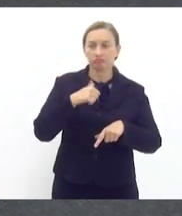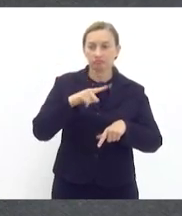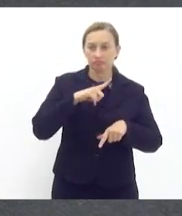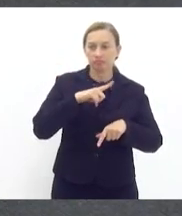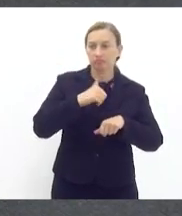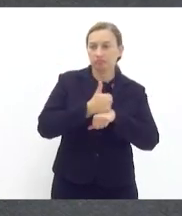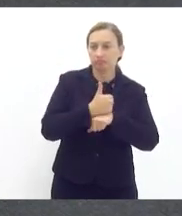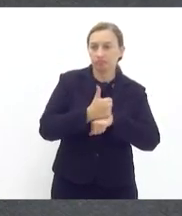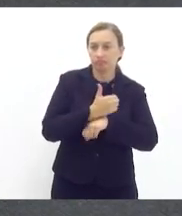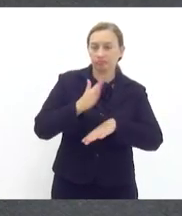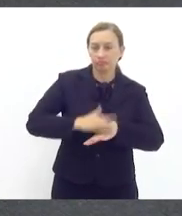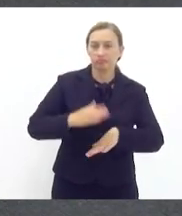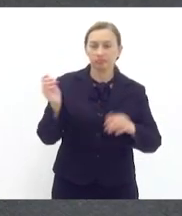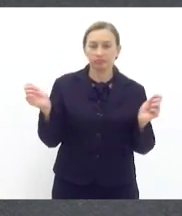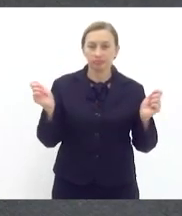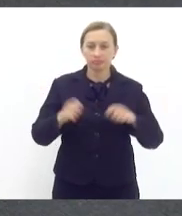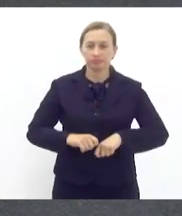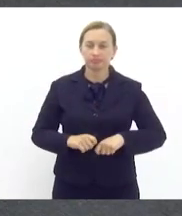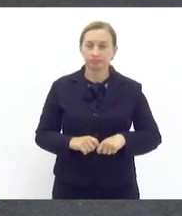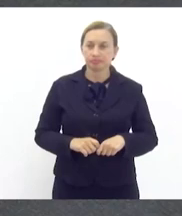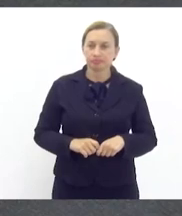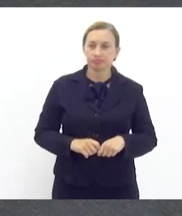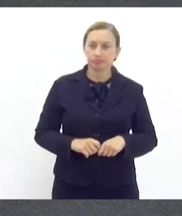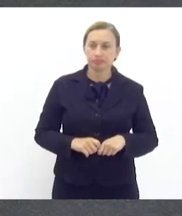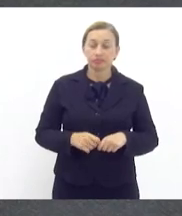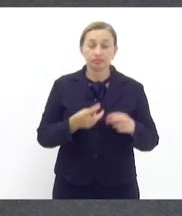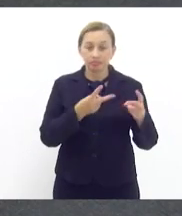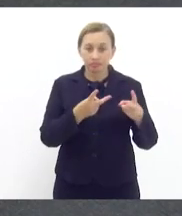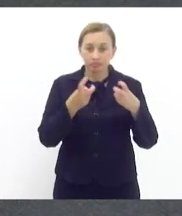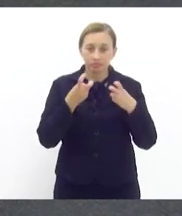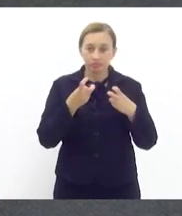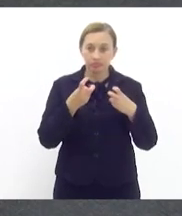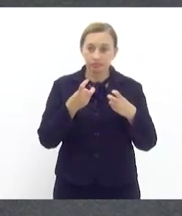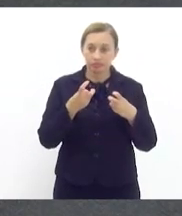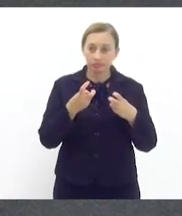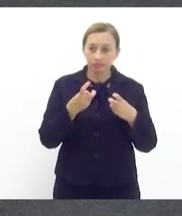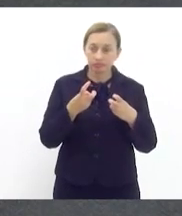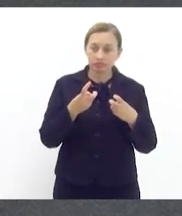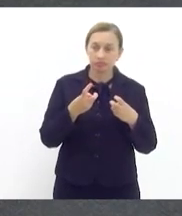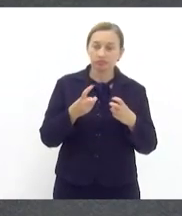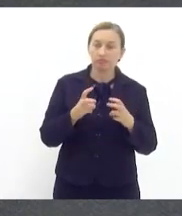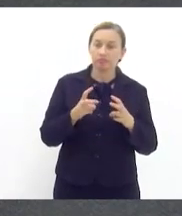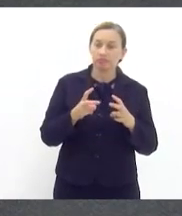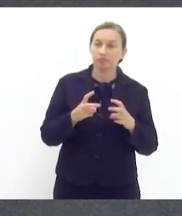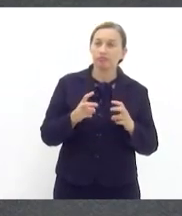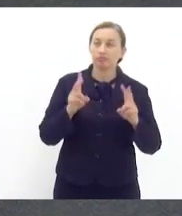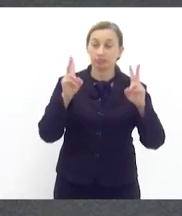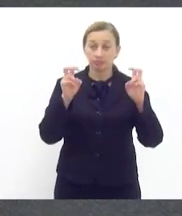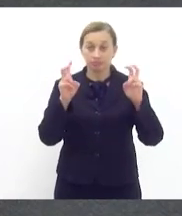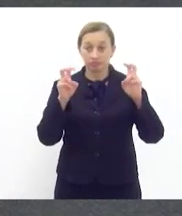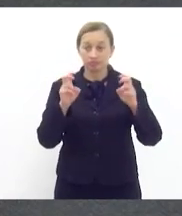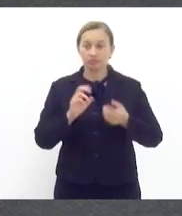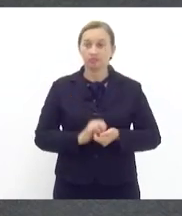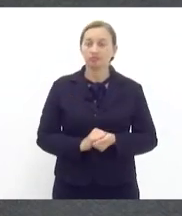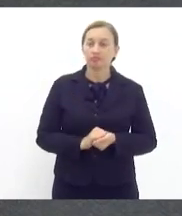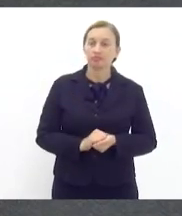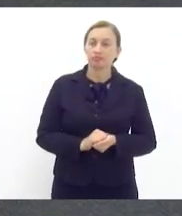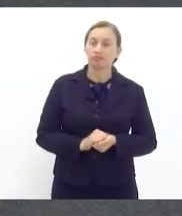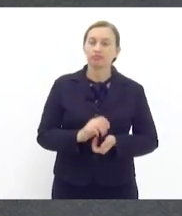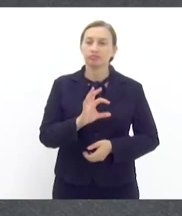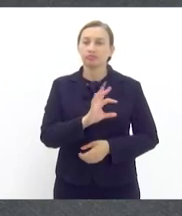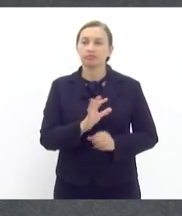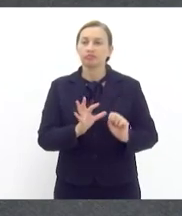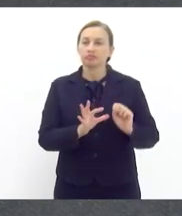muito mais capacitados e habilitados a identificar a origem de tal situação e de igual forma os agentes de